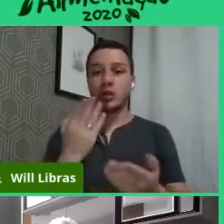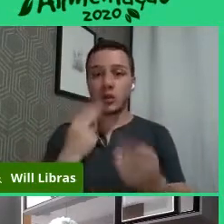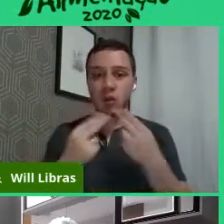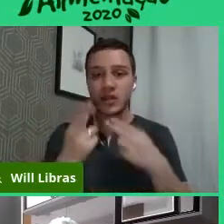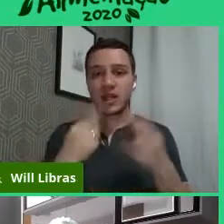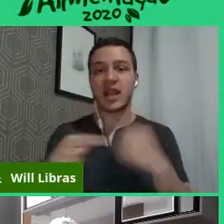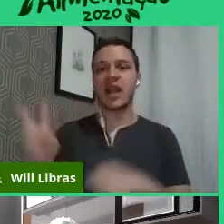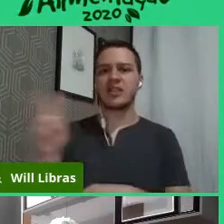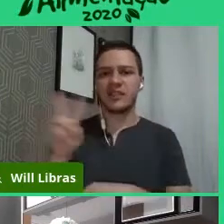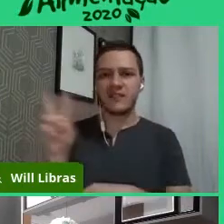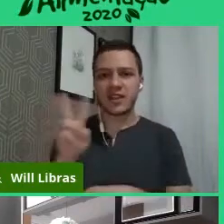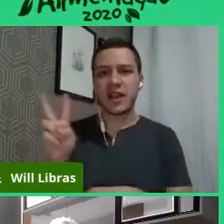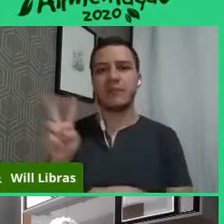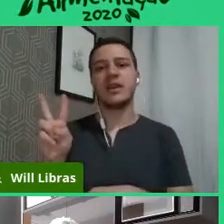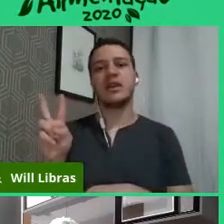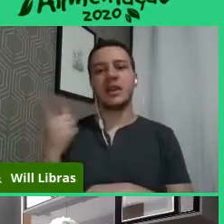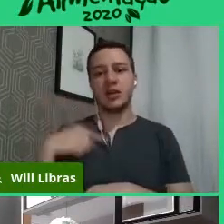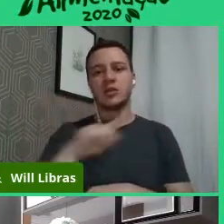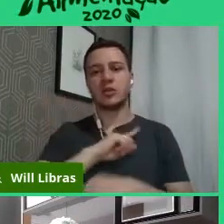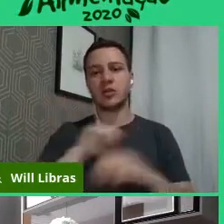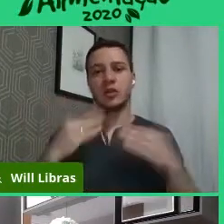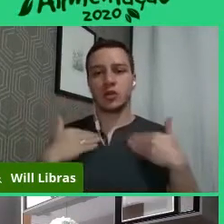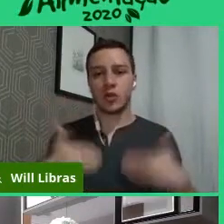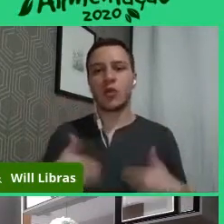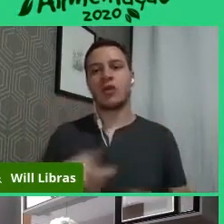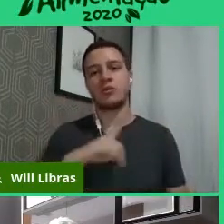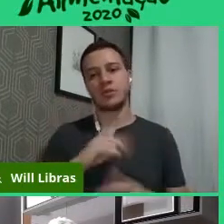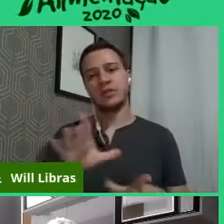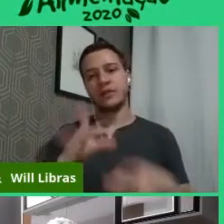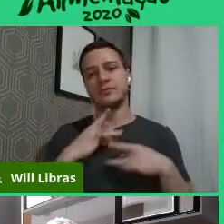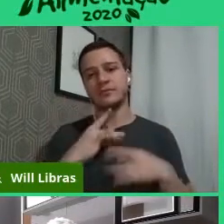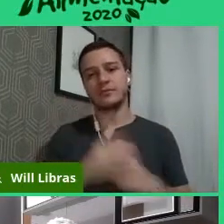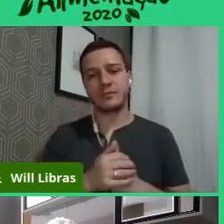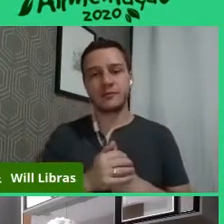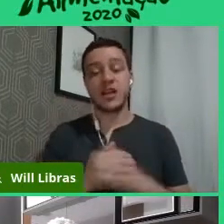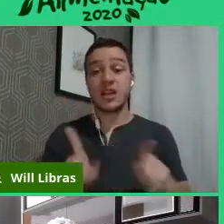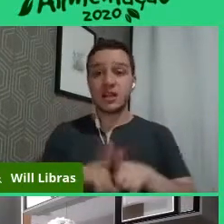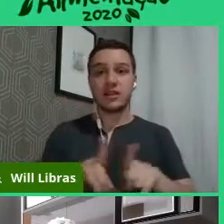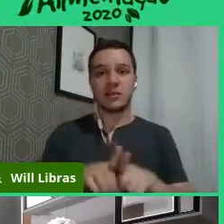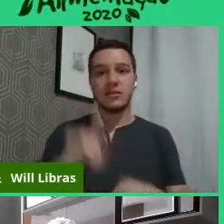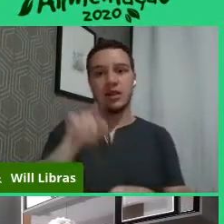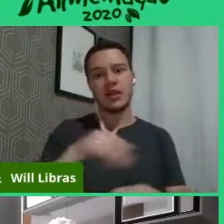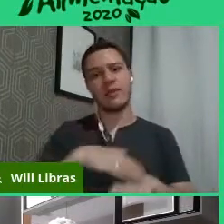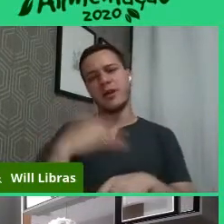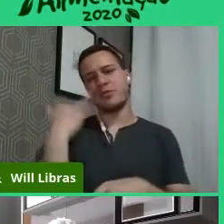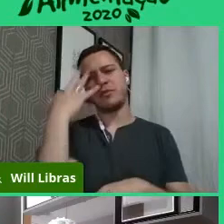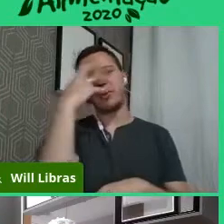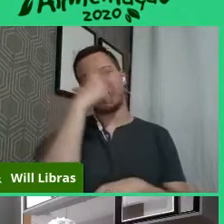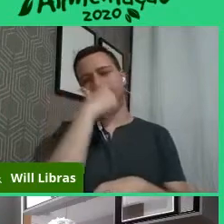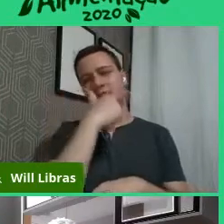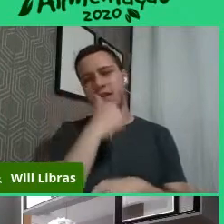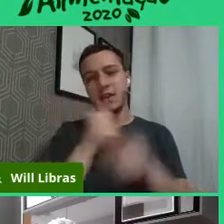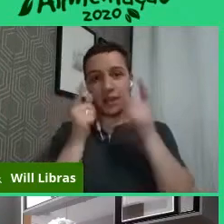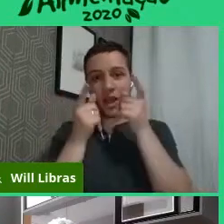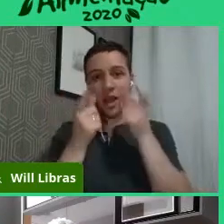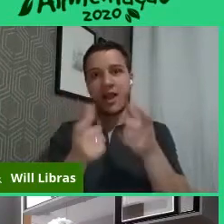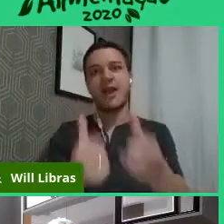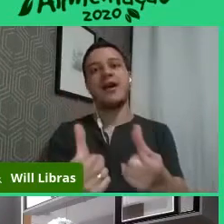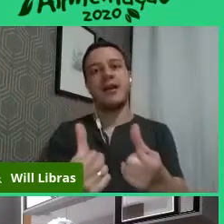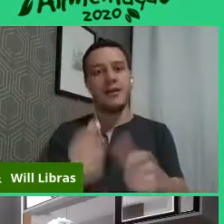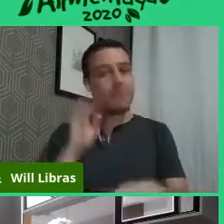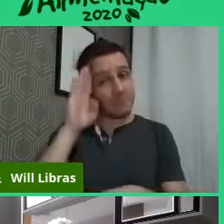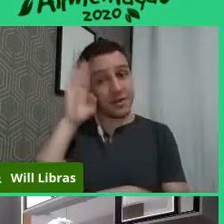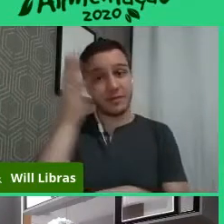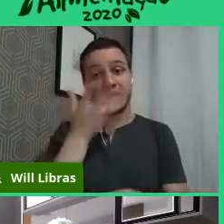mais vitaminas o nosso corpo vai ter, né? E também vai se tornar mais bonito, mais atrativo, principalmente